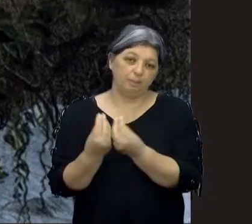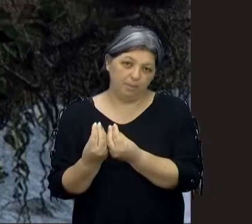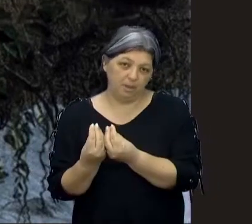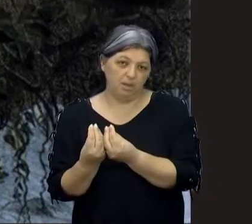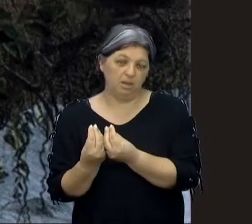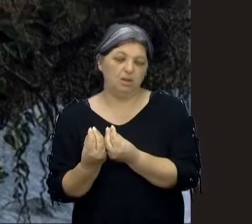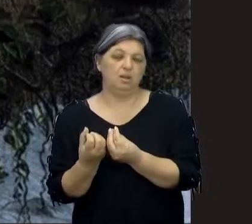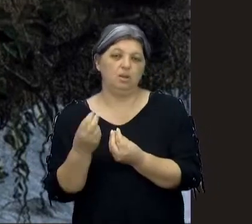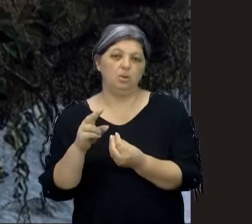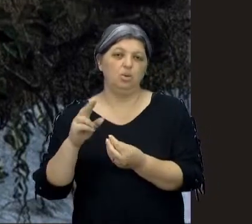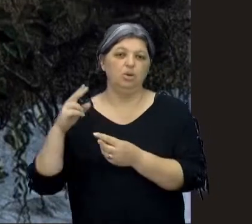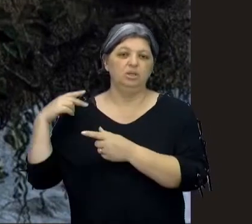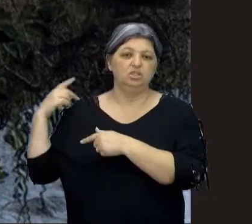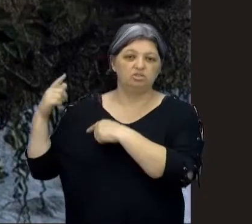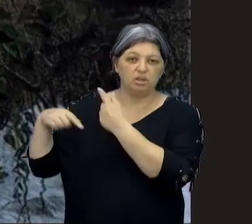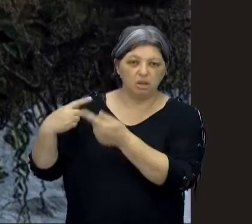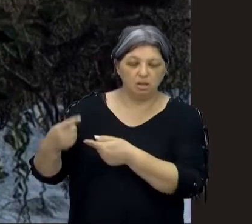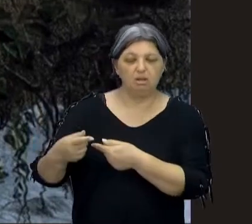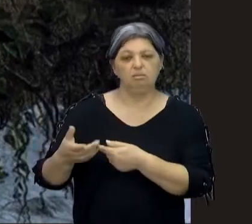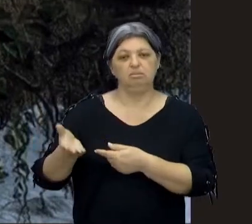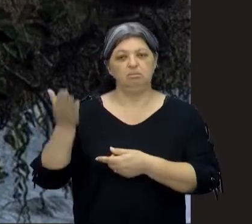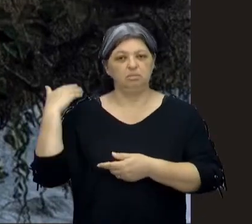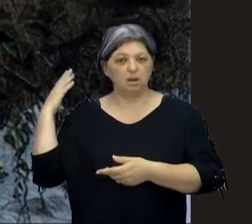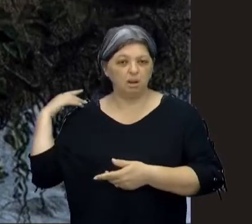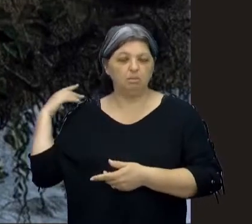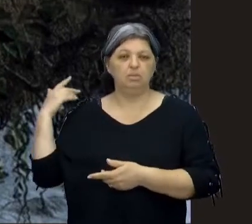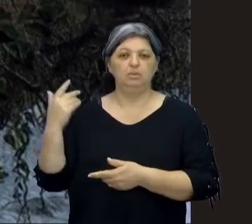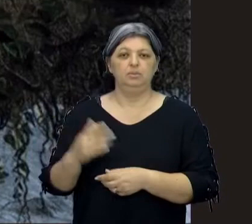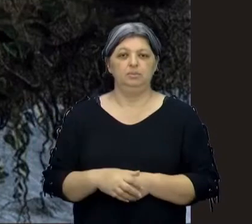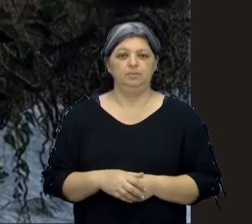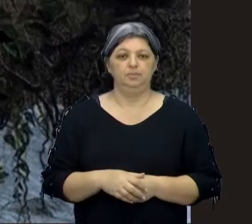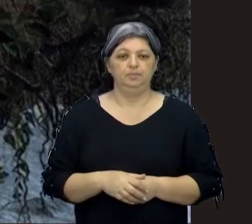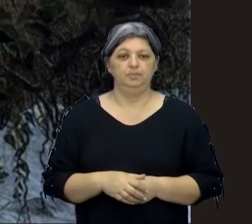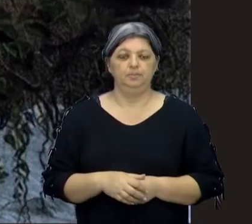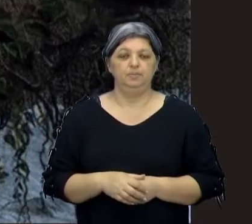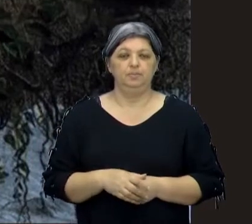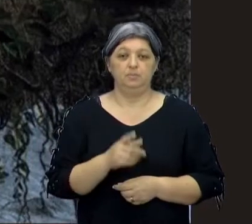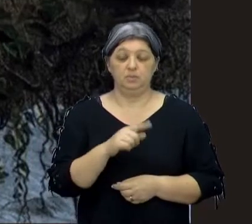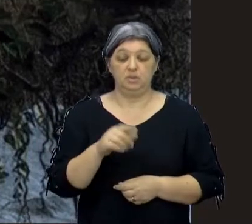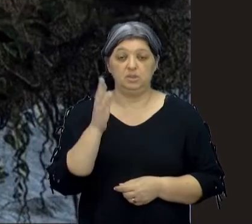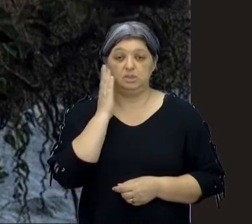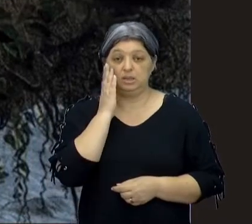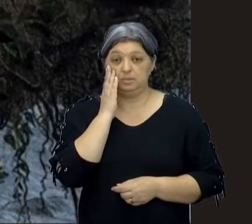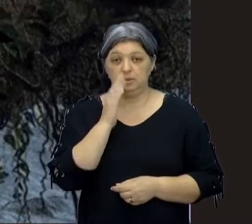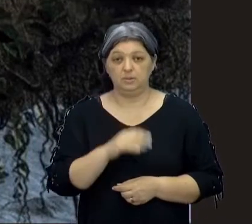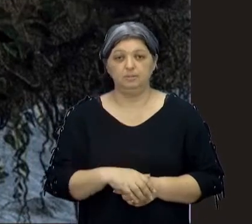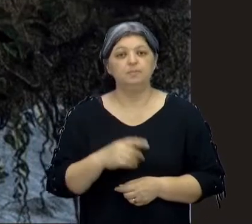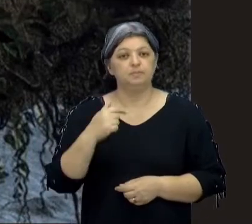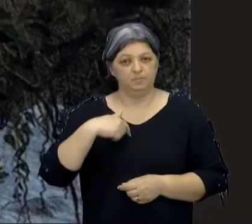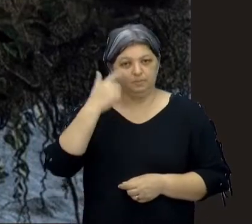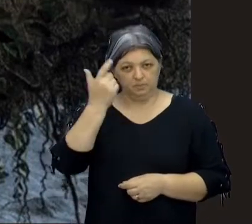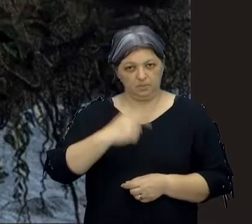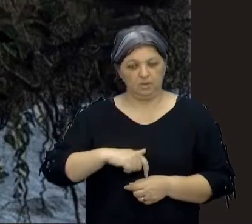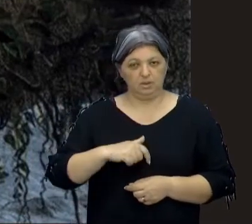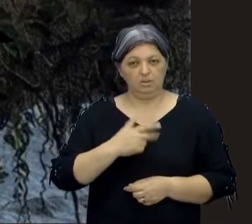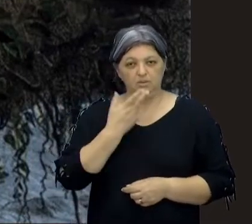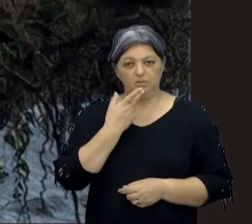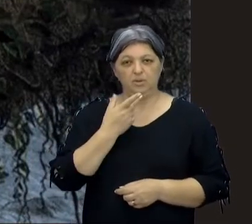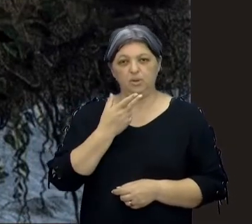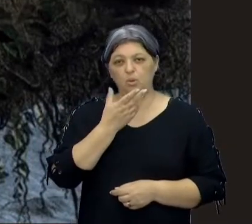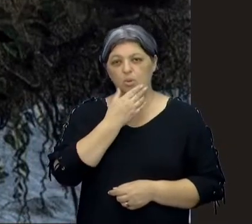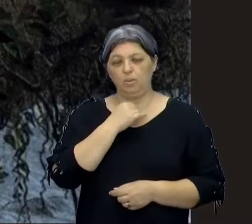sua árvore genealógica ou seja os seus antepassados para vocês terem uma ideia eu me considero um homem